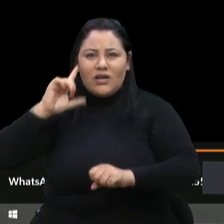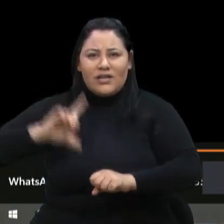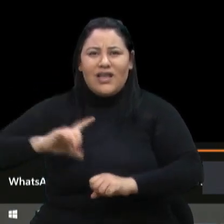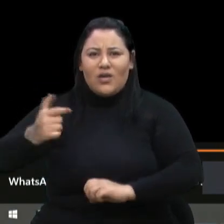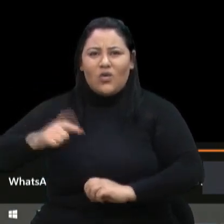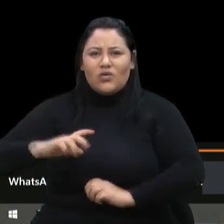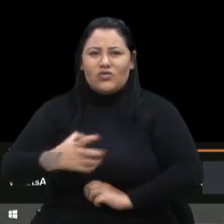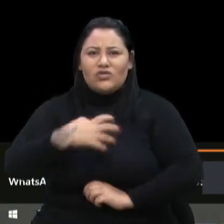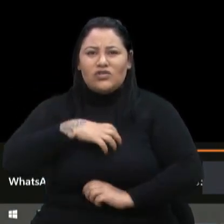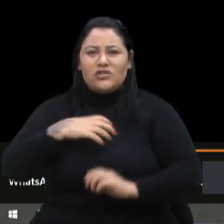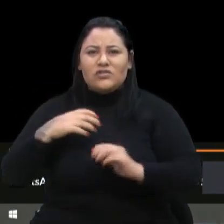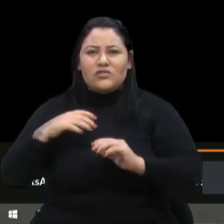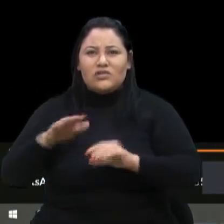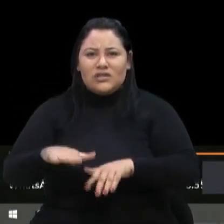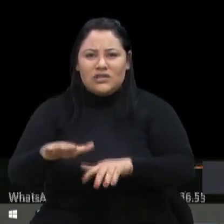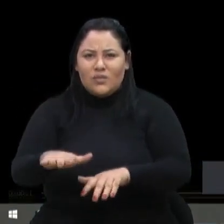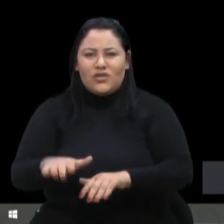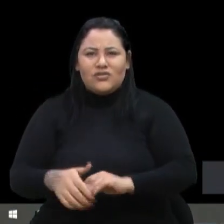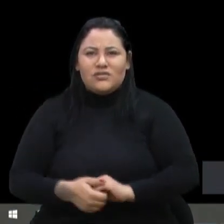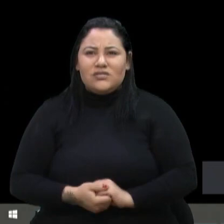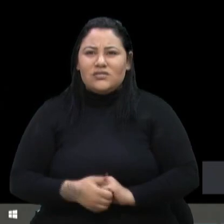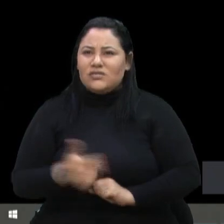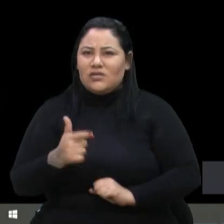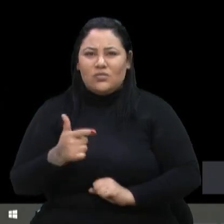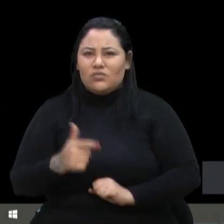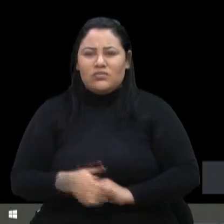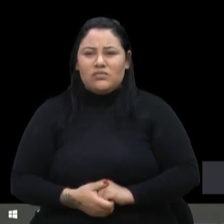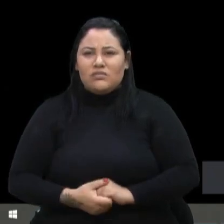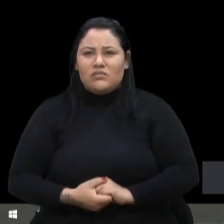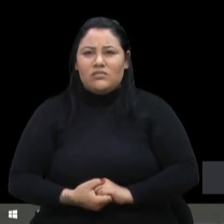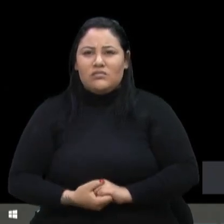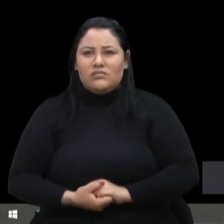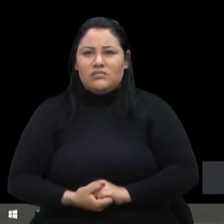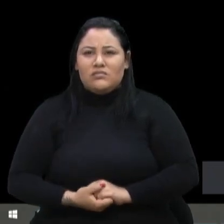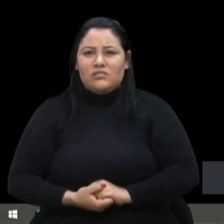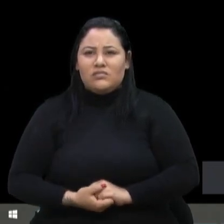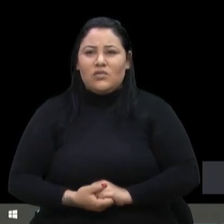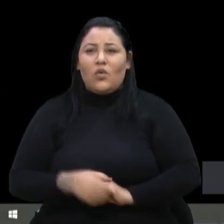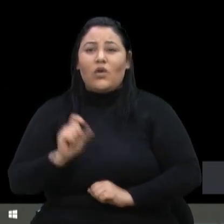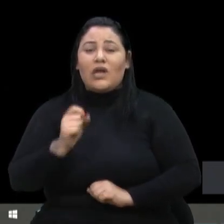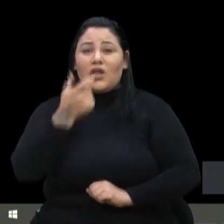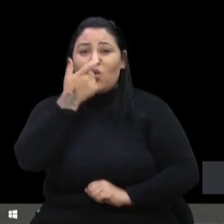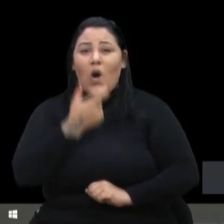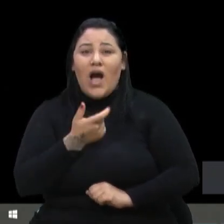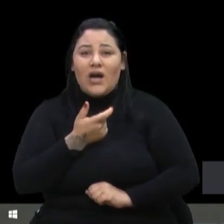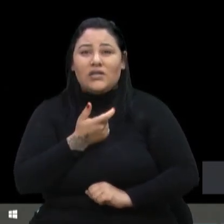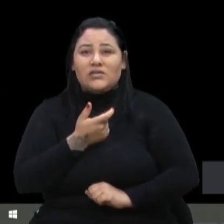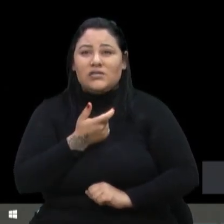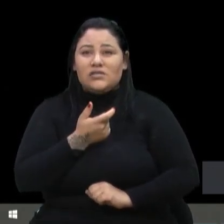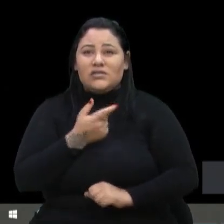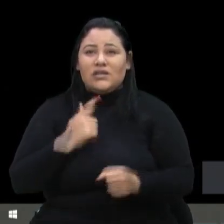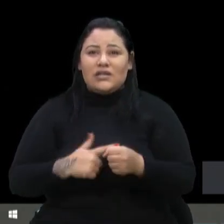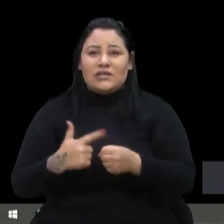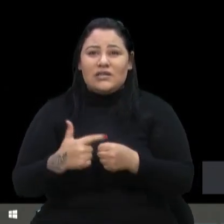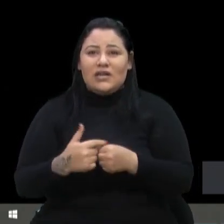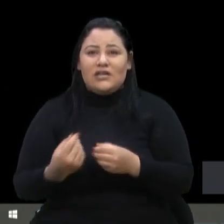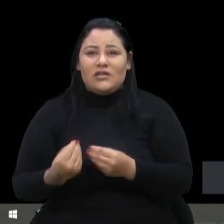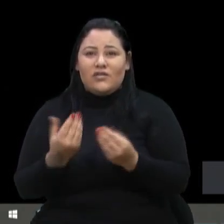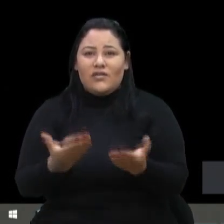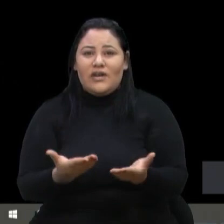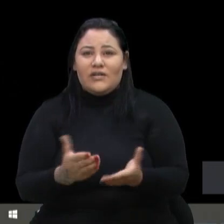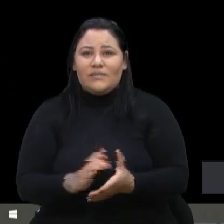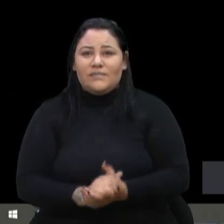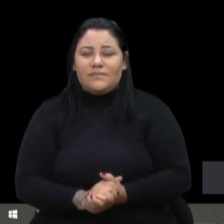de transporte? Não? E o que tu acha das condições que a cidade oferece para o ciclista? A